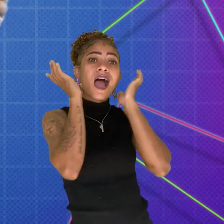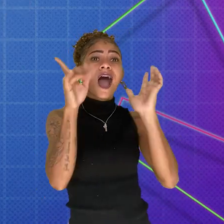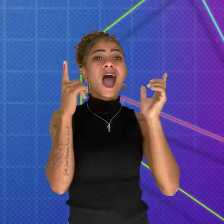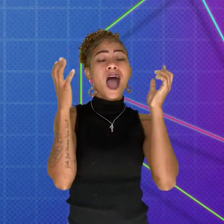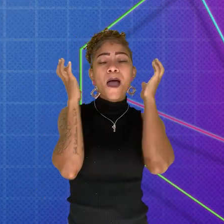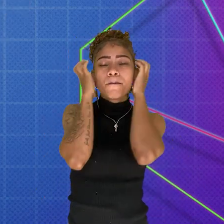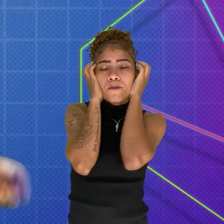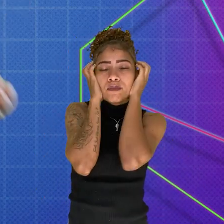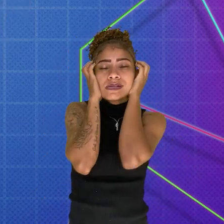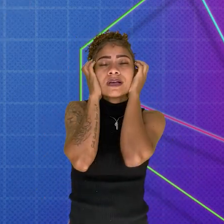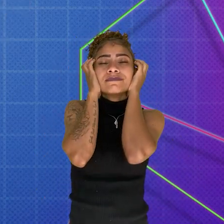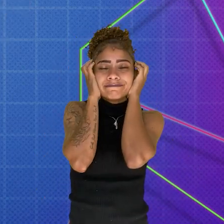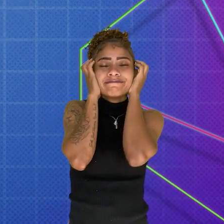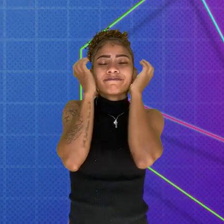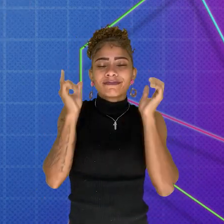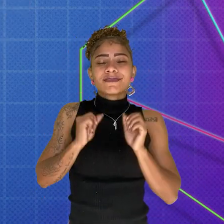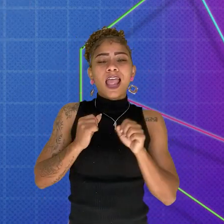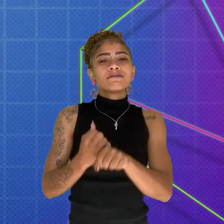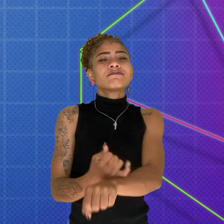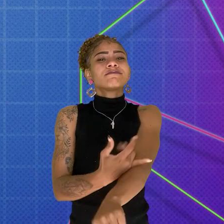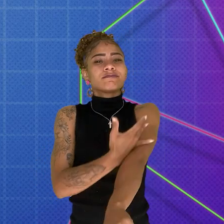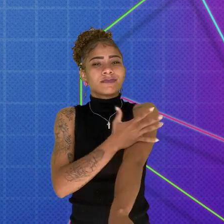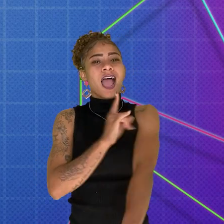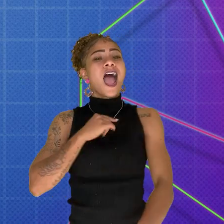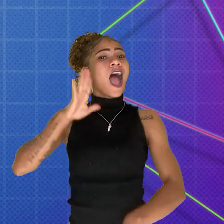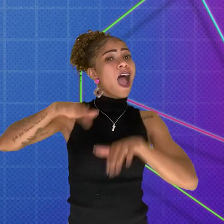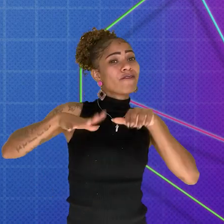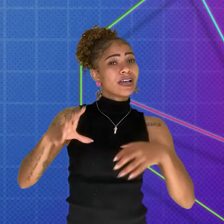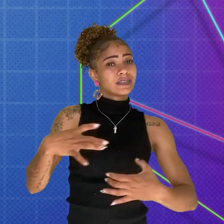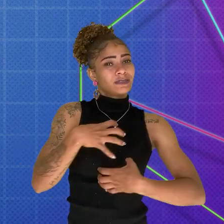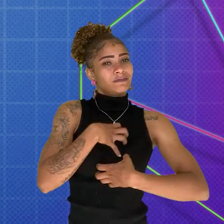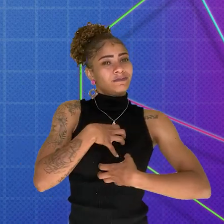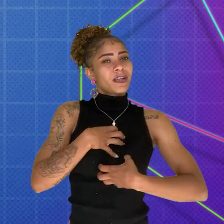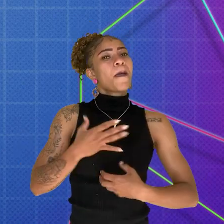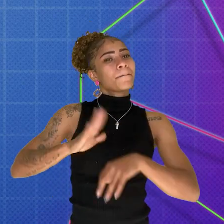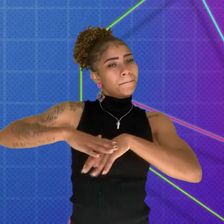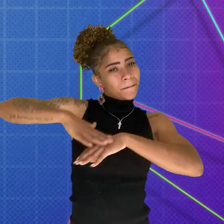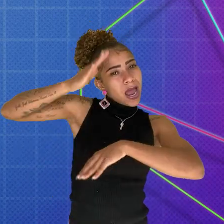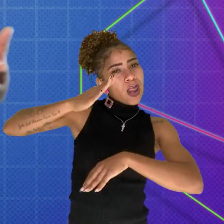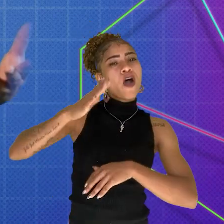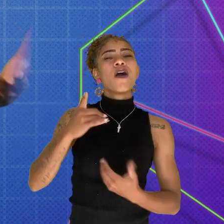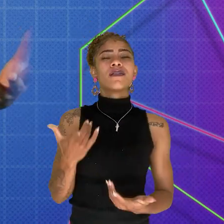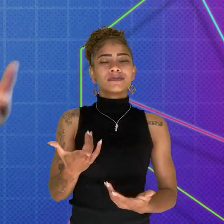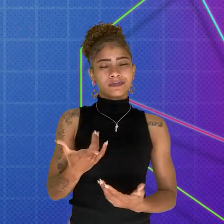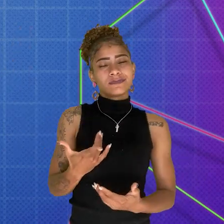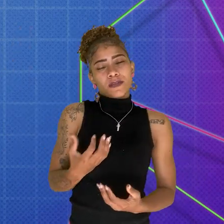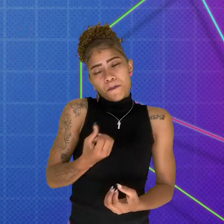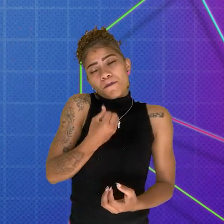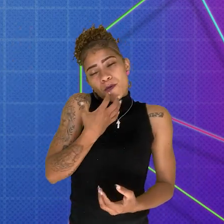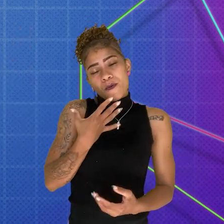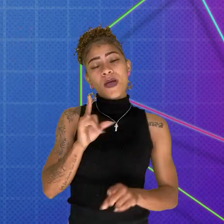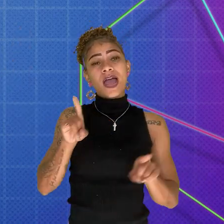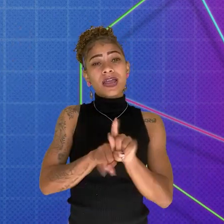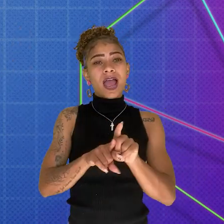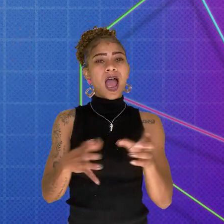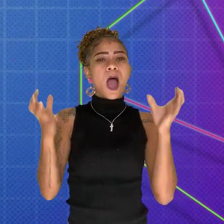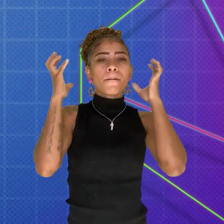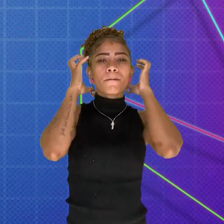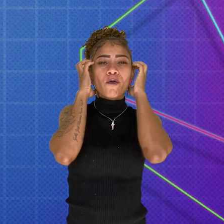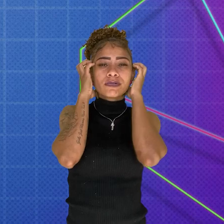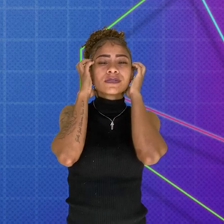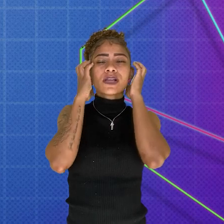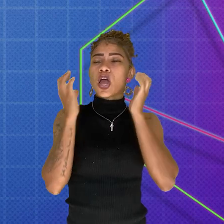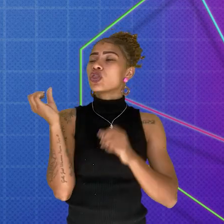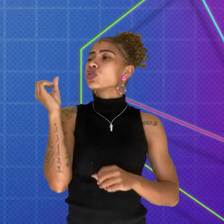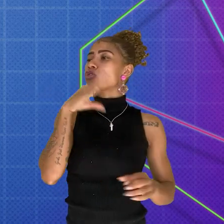casa. A música tem esse poder. Muitas vezes fazem o cotidiano se tornar mais suportável, agradável. A música está aqui